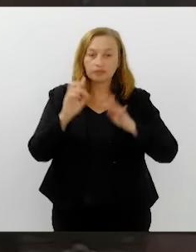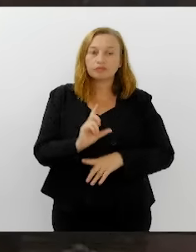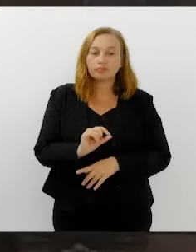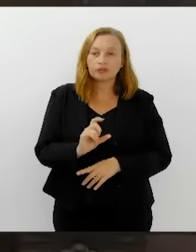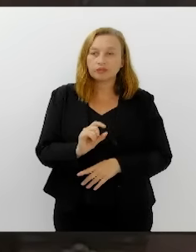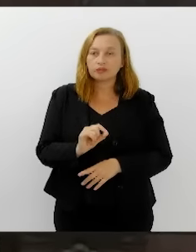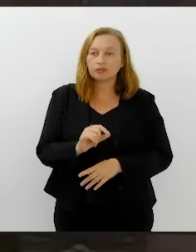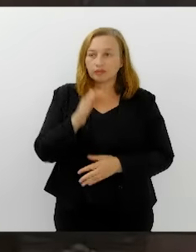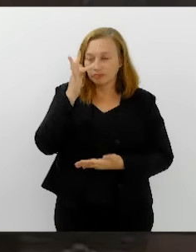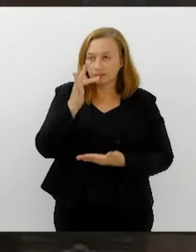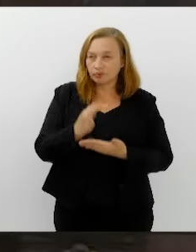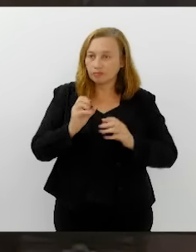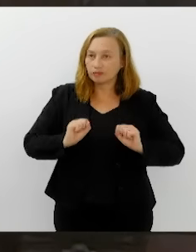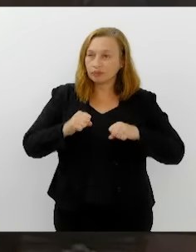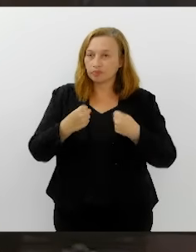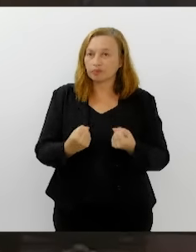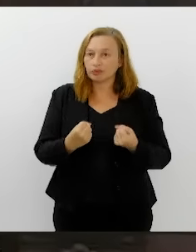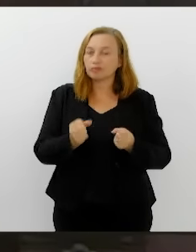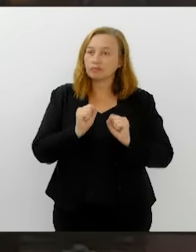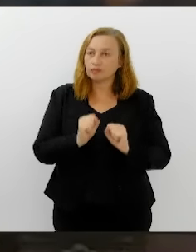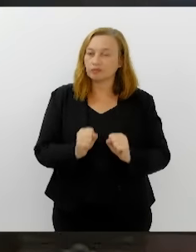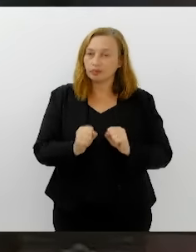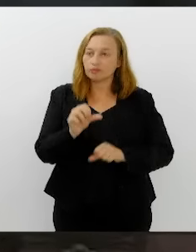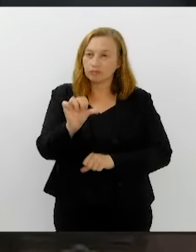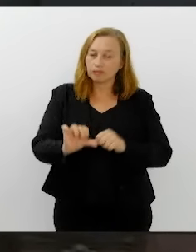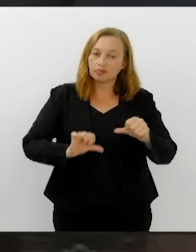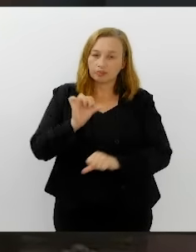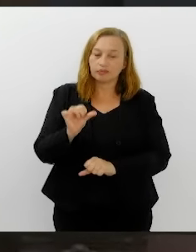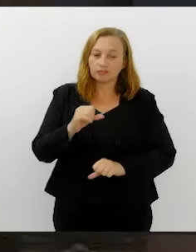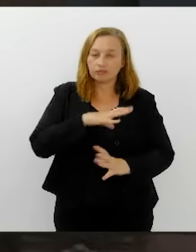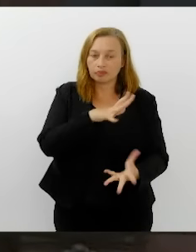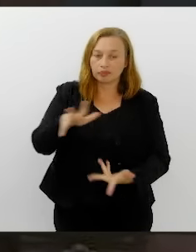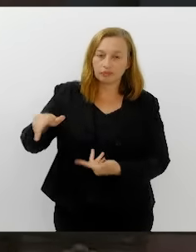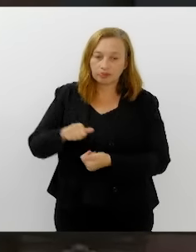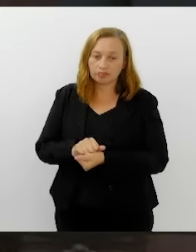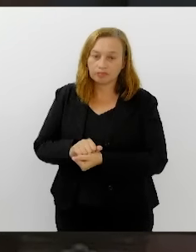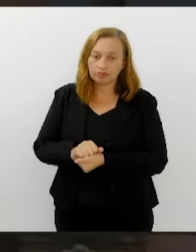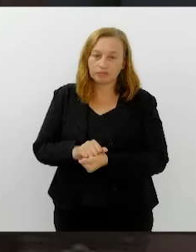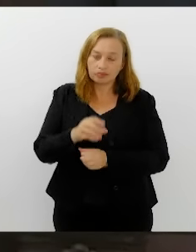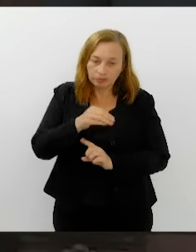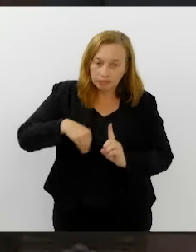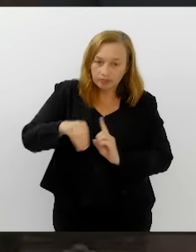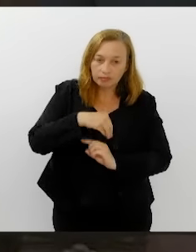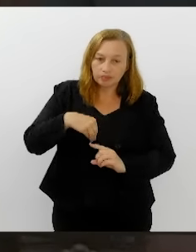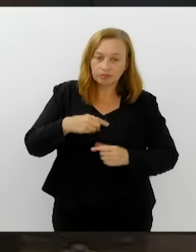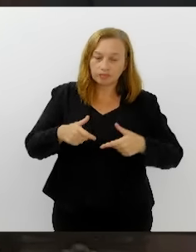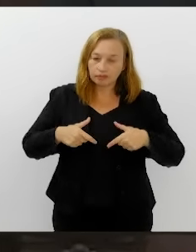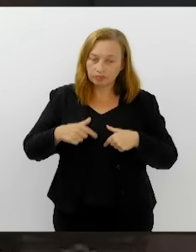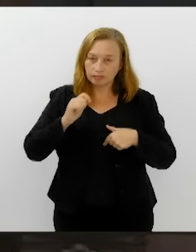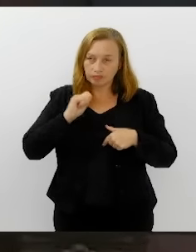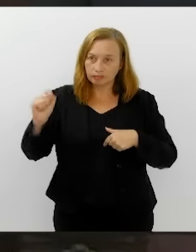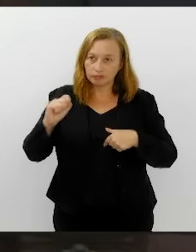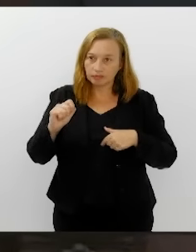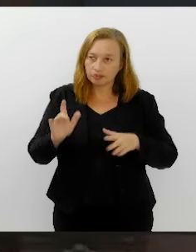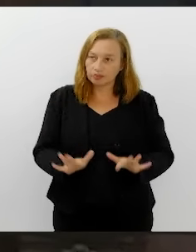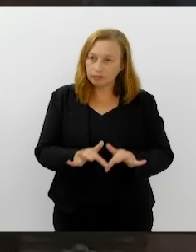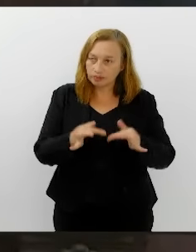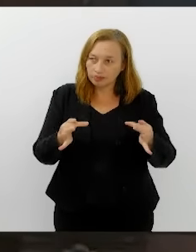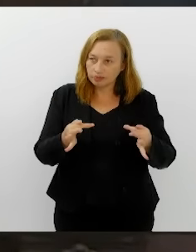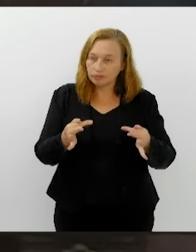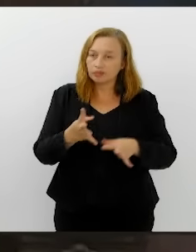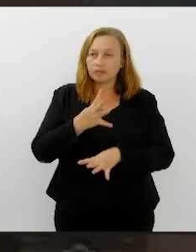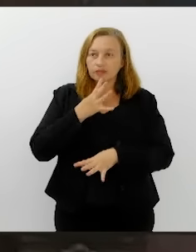fé e determinação, podemos transformar o mundo ao nosso redor. Que esta medalha seja um humilde reconhecimento